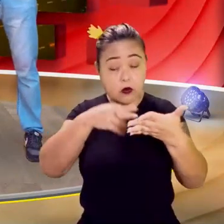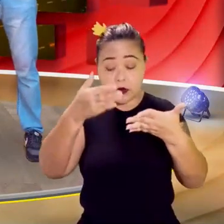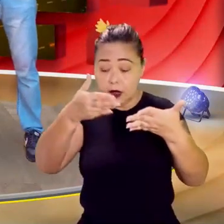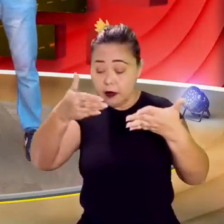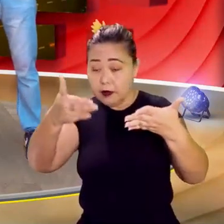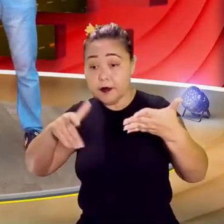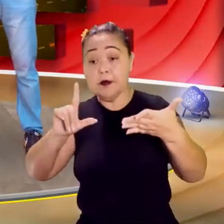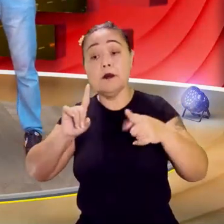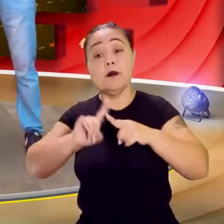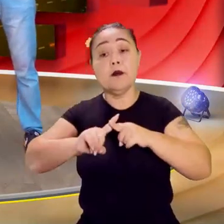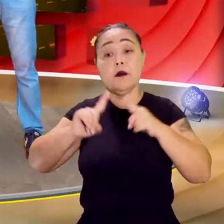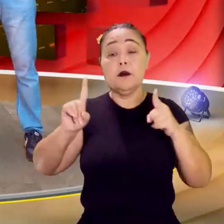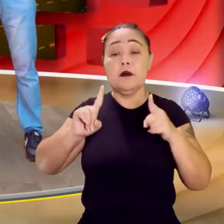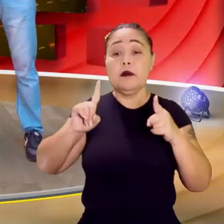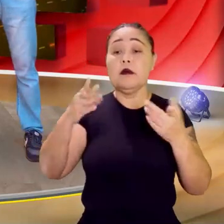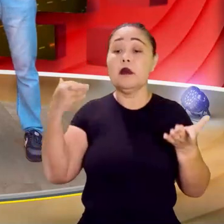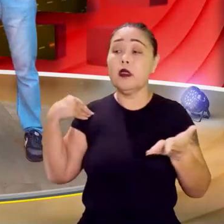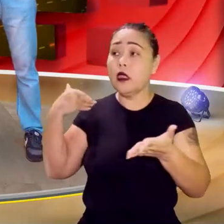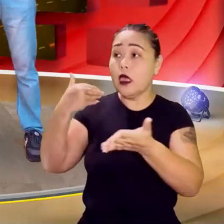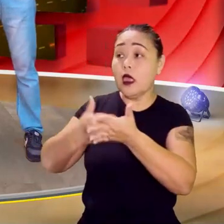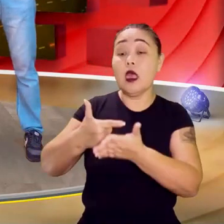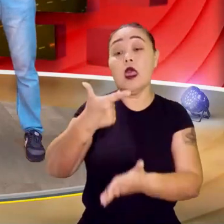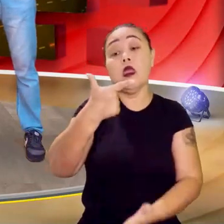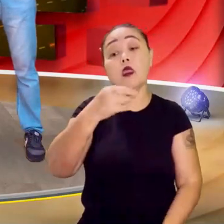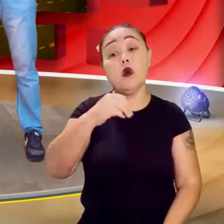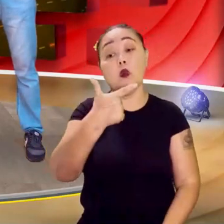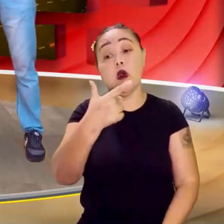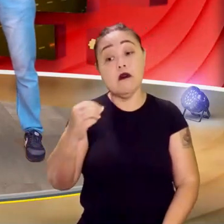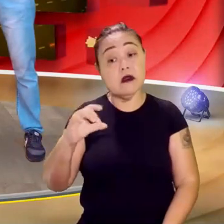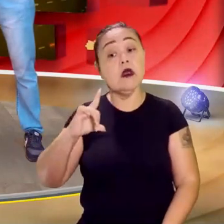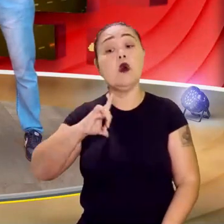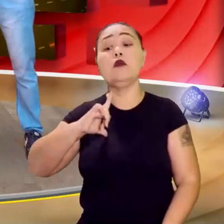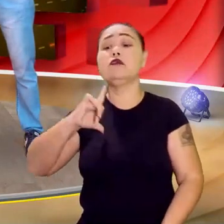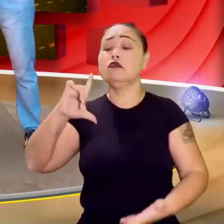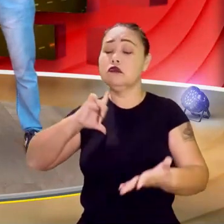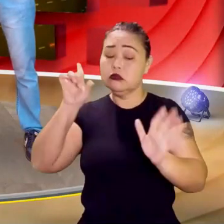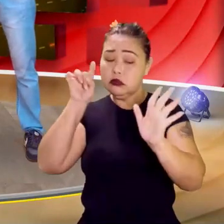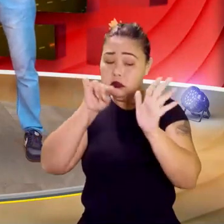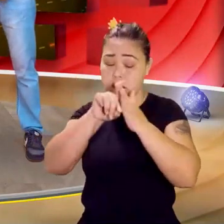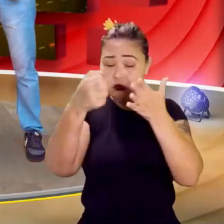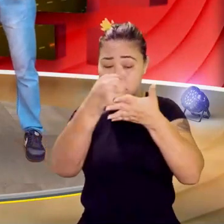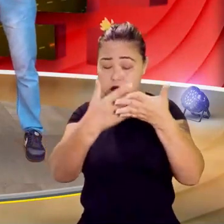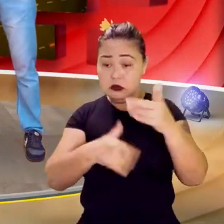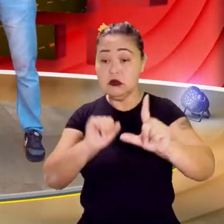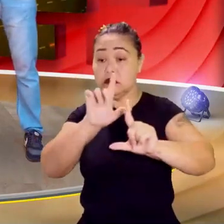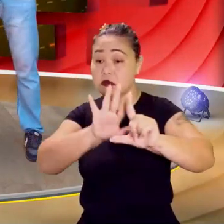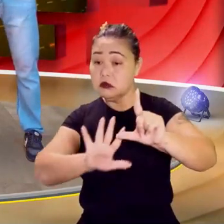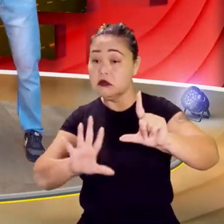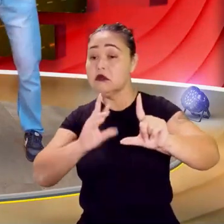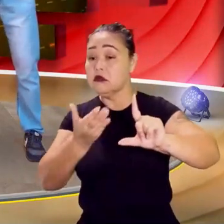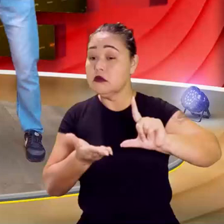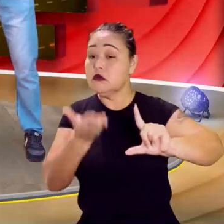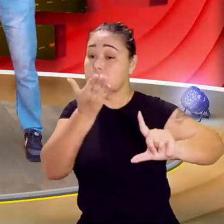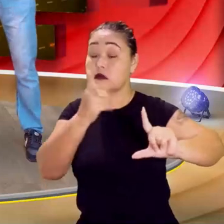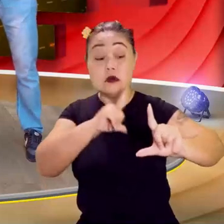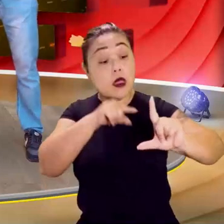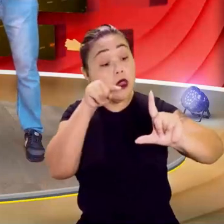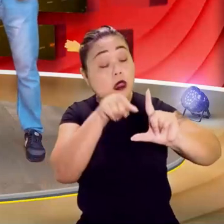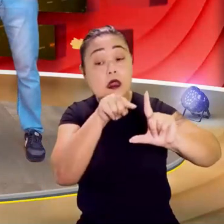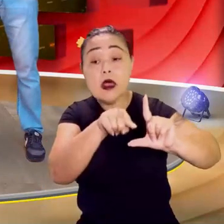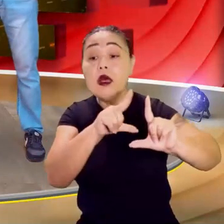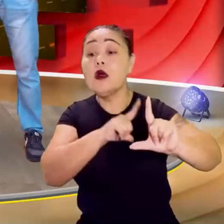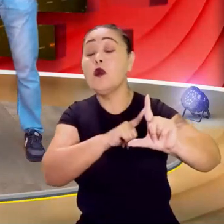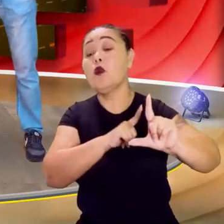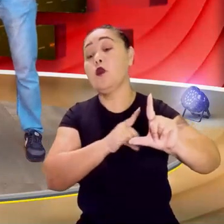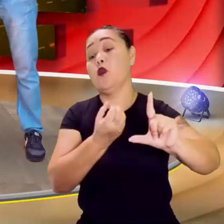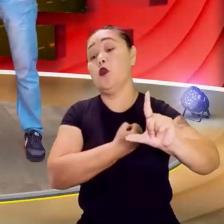por partes, mas até 2020 sempre tem uma questão que envolve logaritmo e ele te fornece